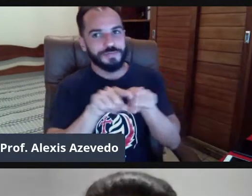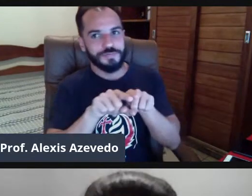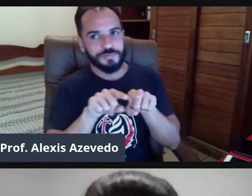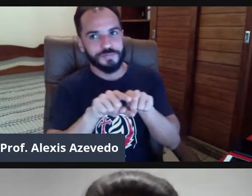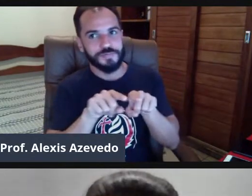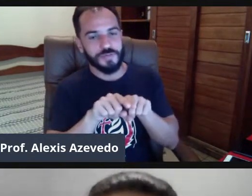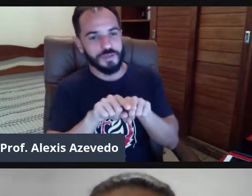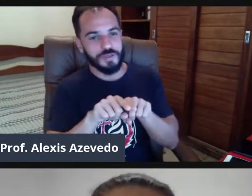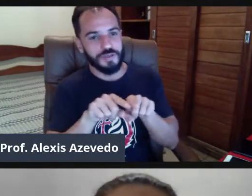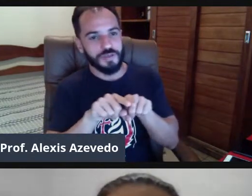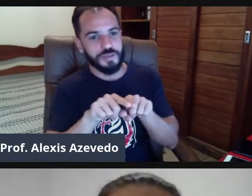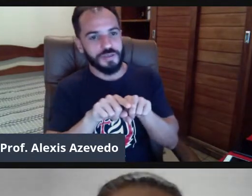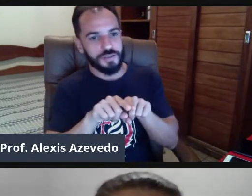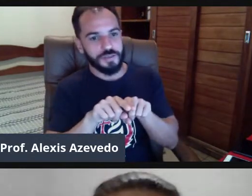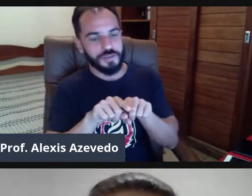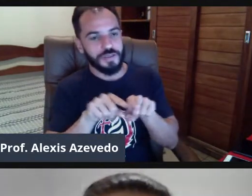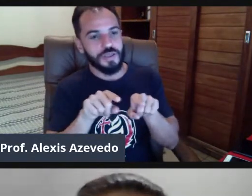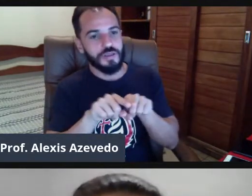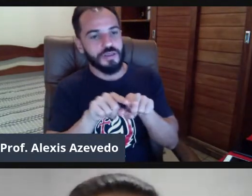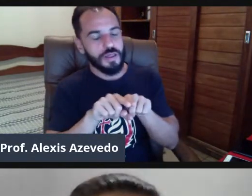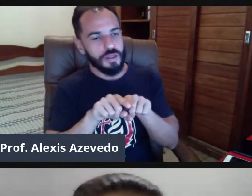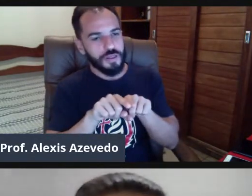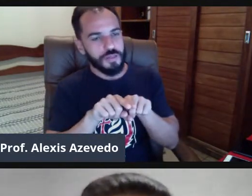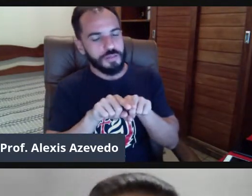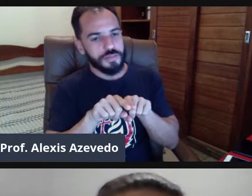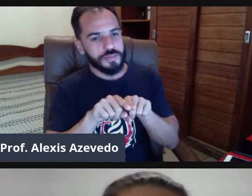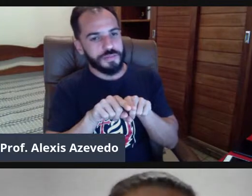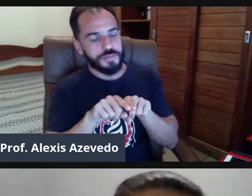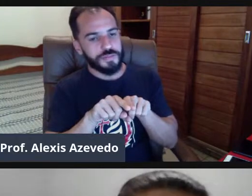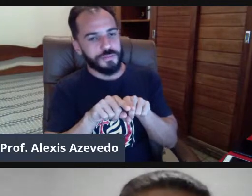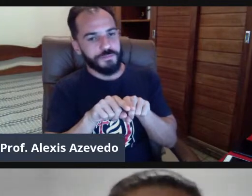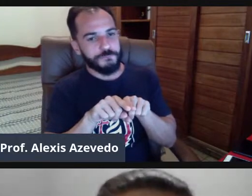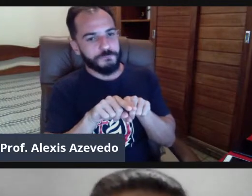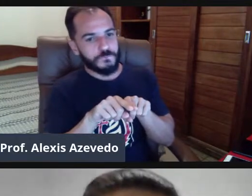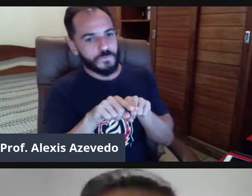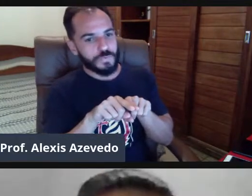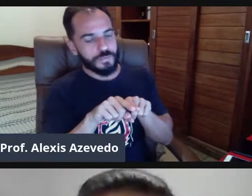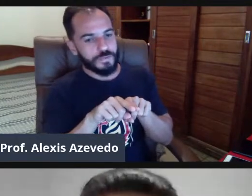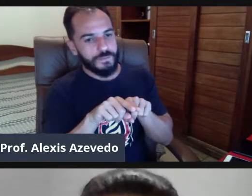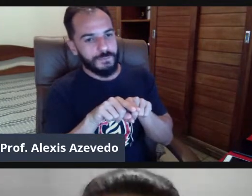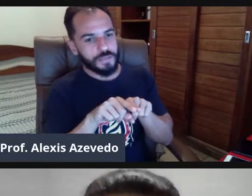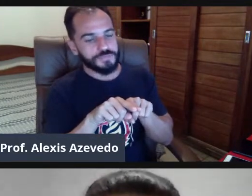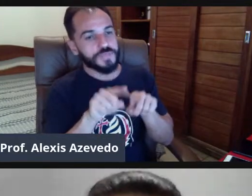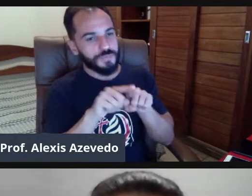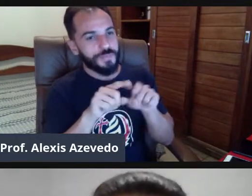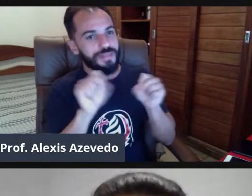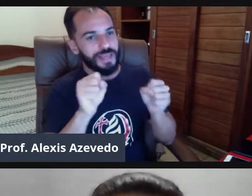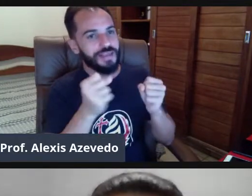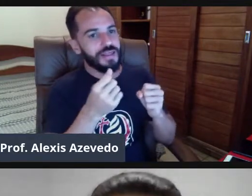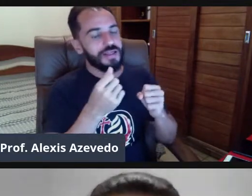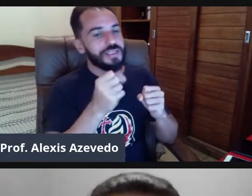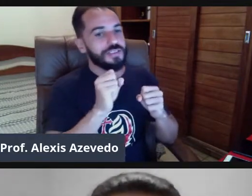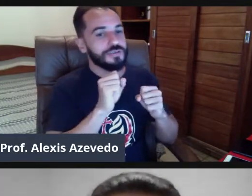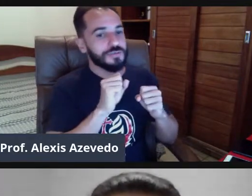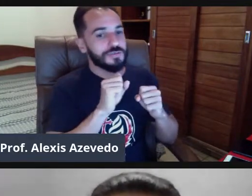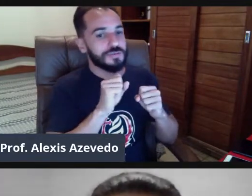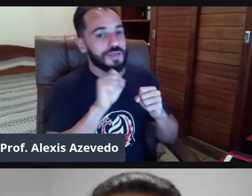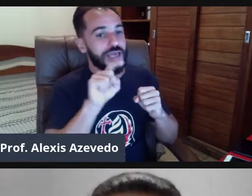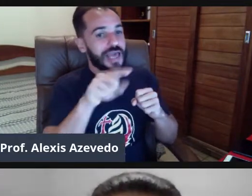tem essa entrada primeiro semestre do ano, segundo semestre do ano, procurem